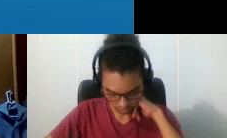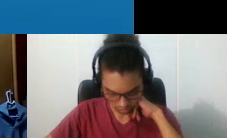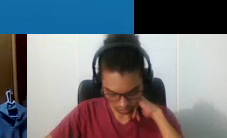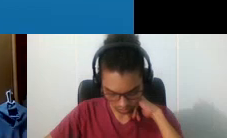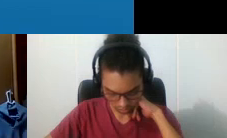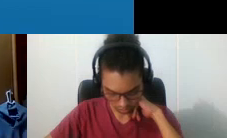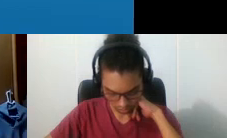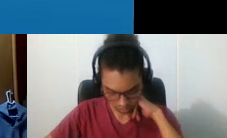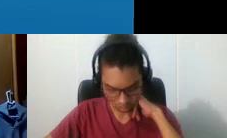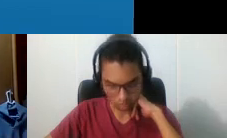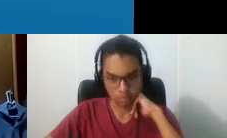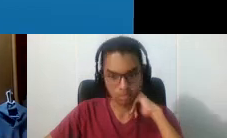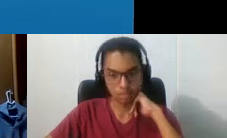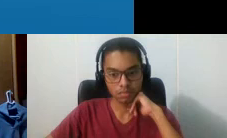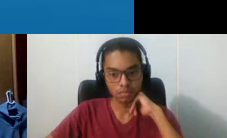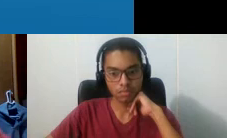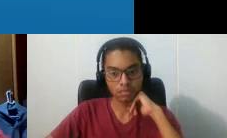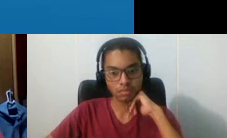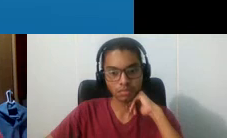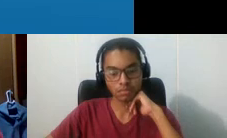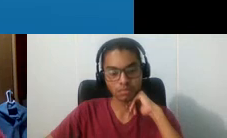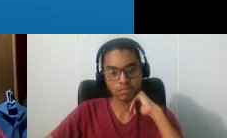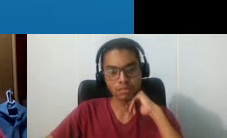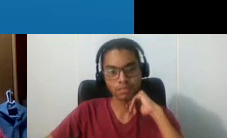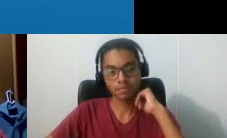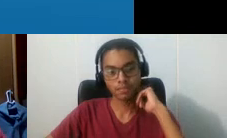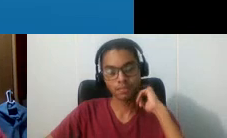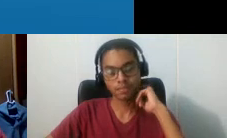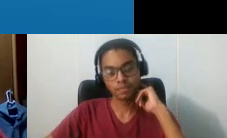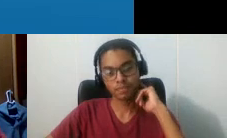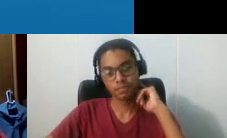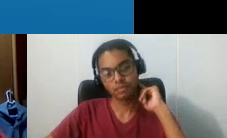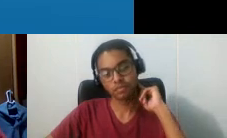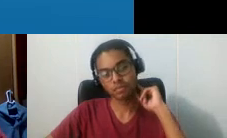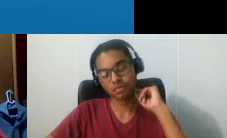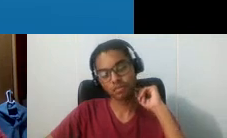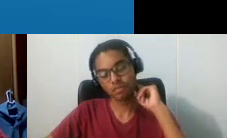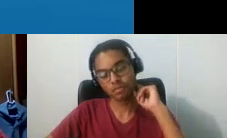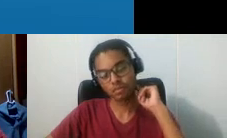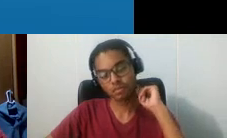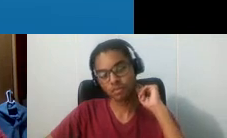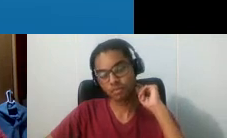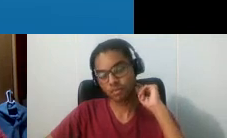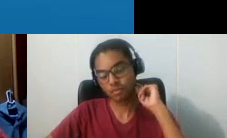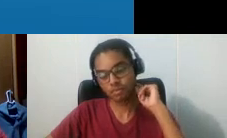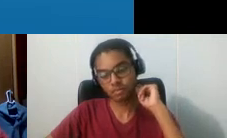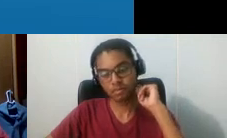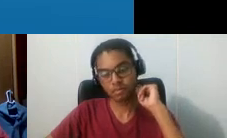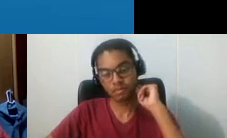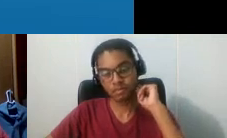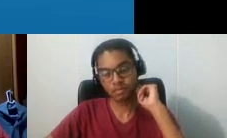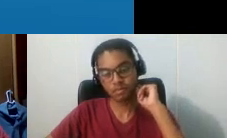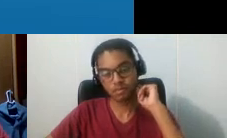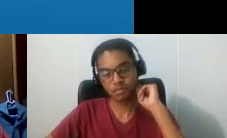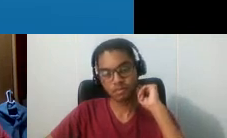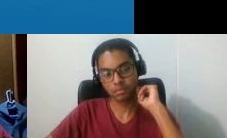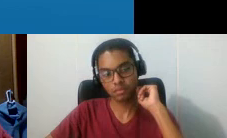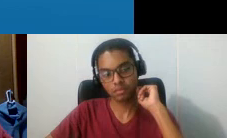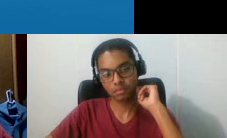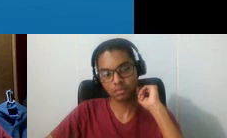um, mas muitos, se você pega alguns desses muitos aços, aquece ele